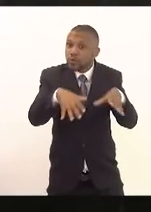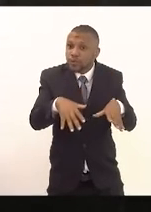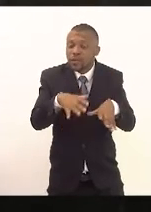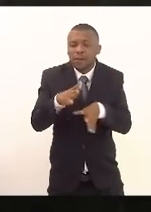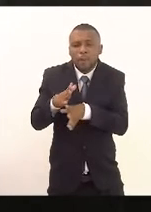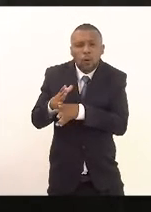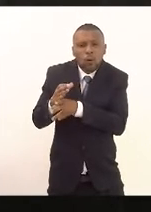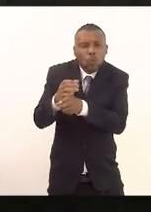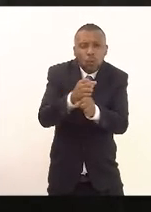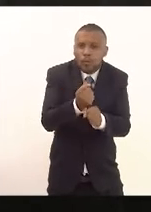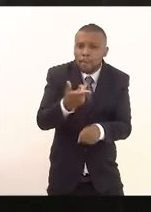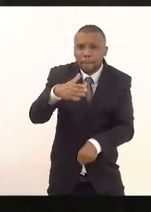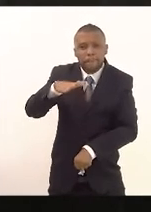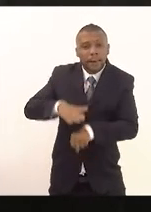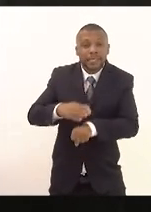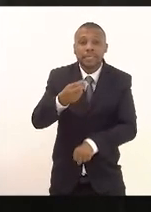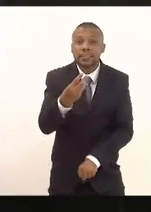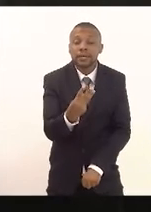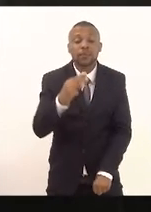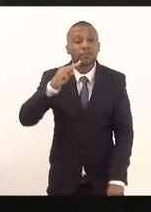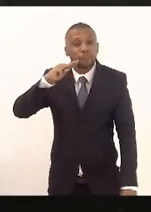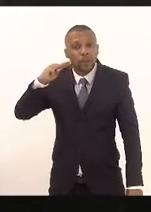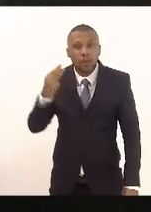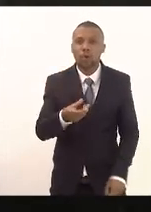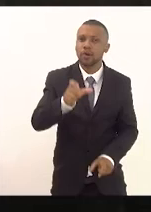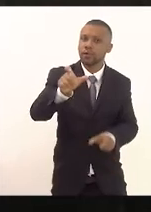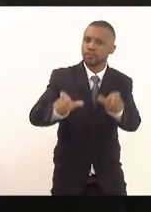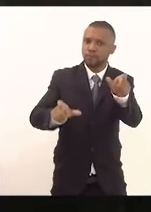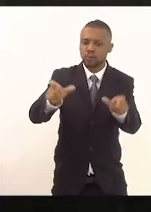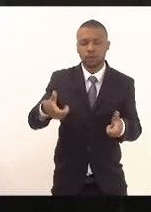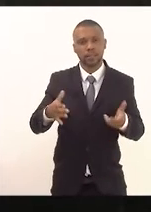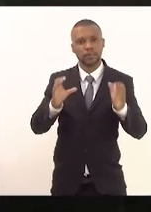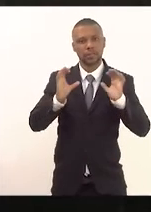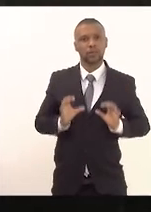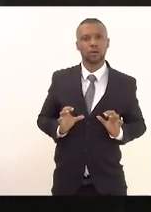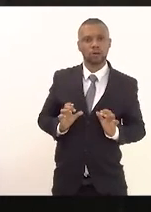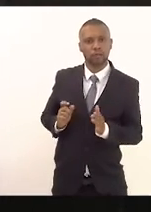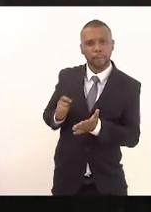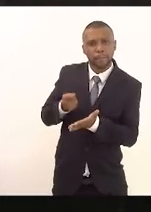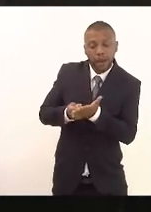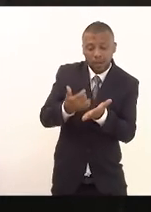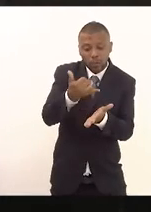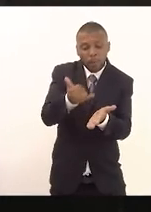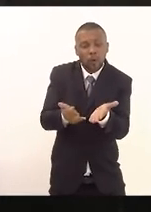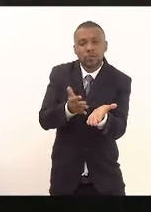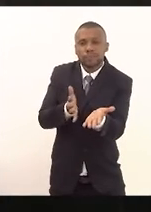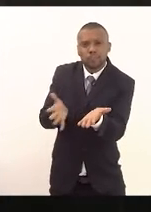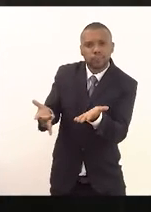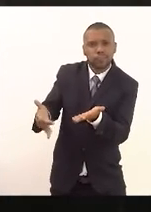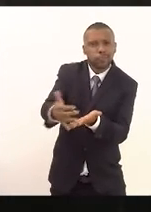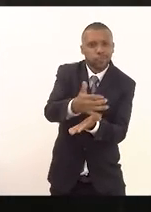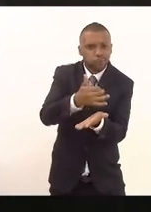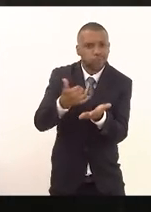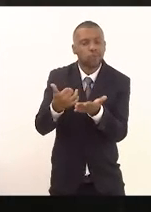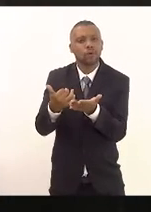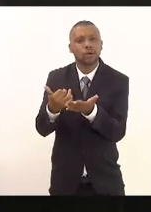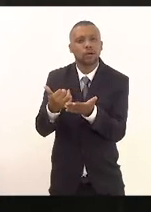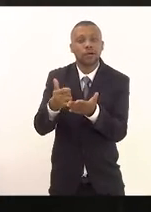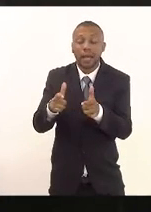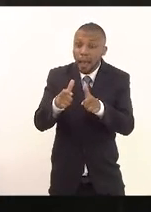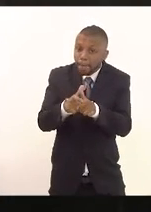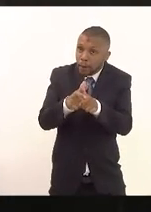de contribuintes seu presidente que é a parte ativa da frota de